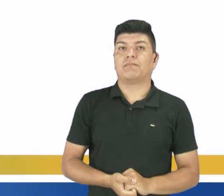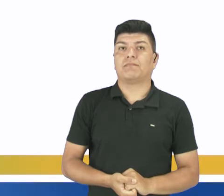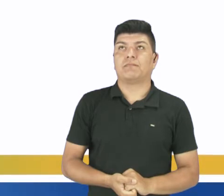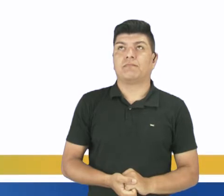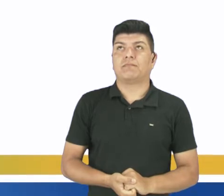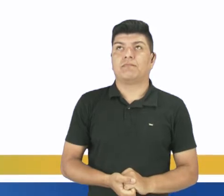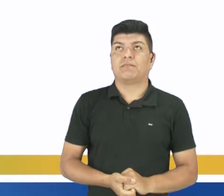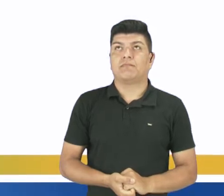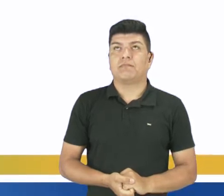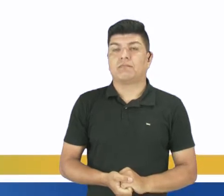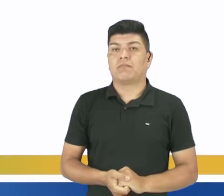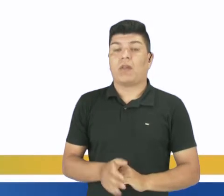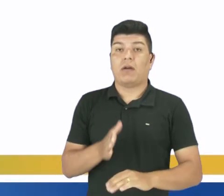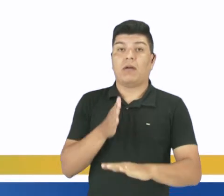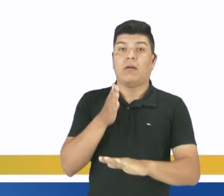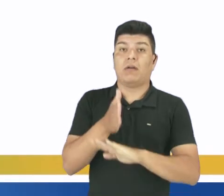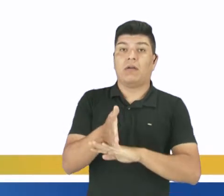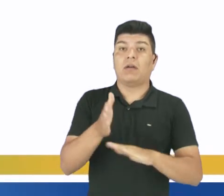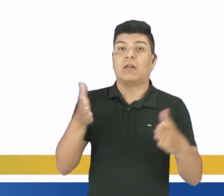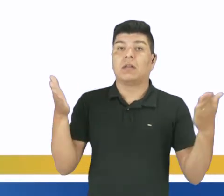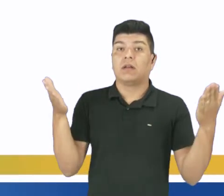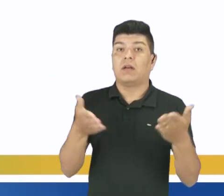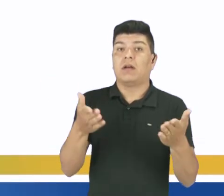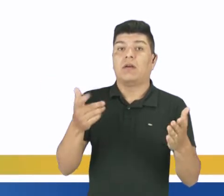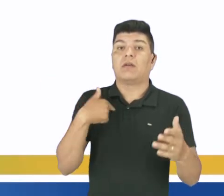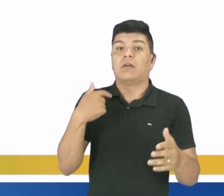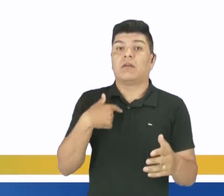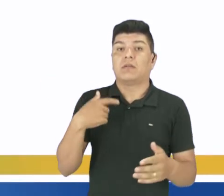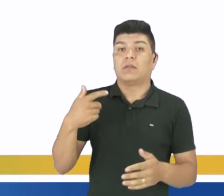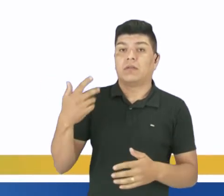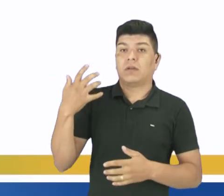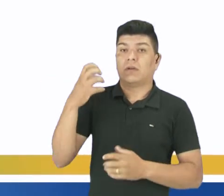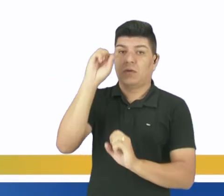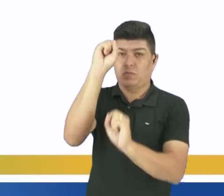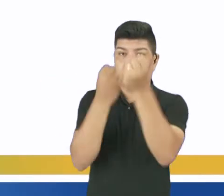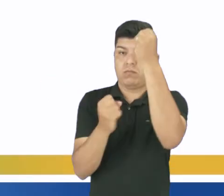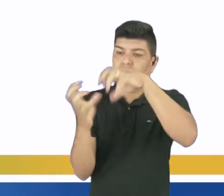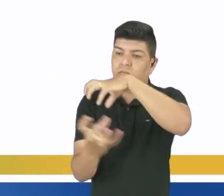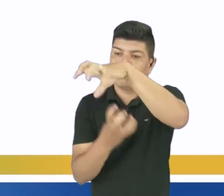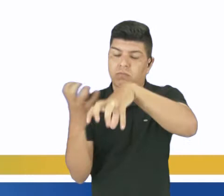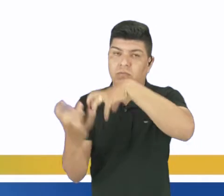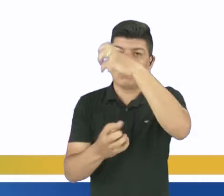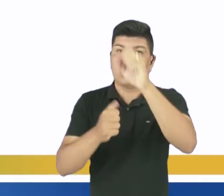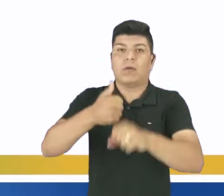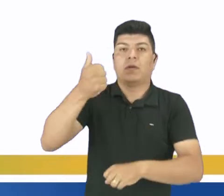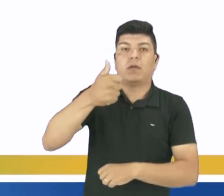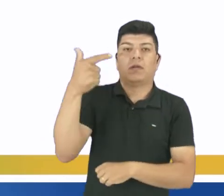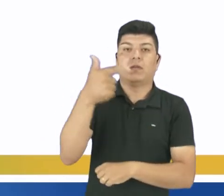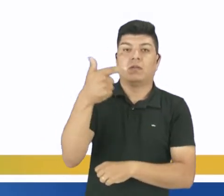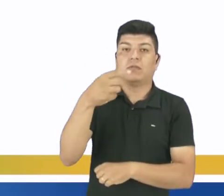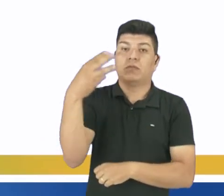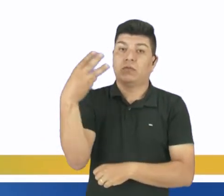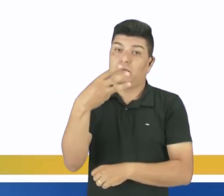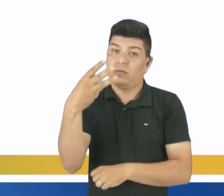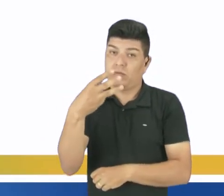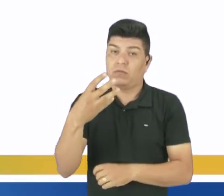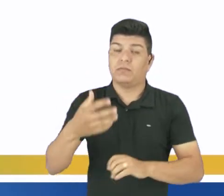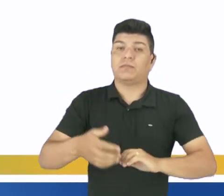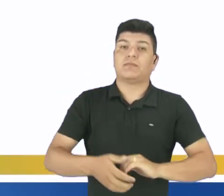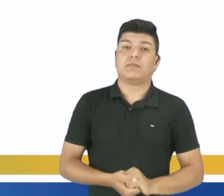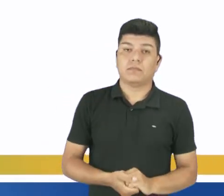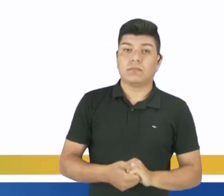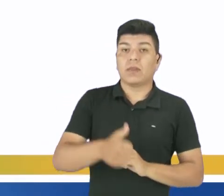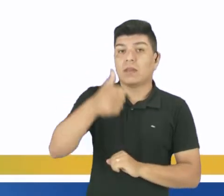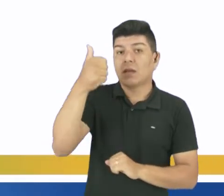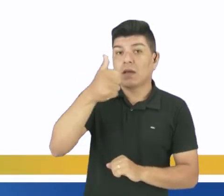E aí vamos entrar na questão, o papel da Revolução Industrial, seja a primeira, seja a segunda ou terceira Revolução Industrial.